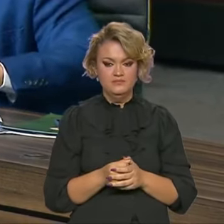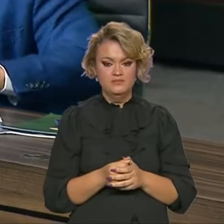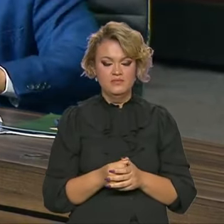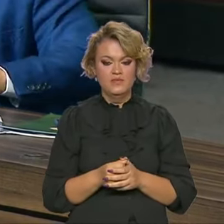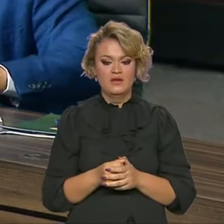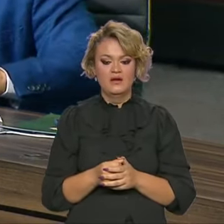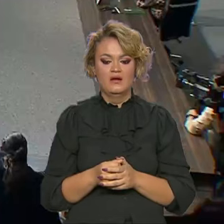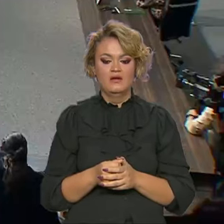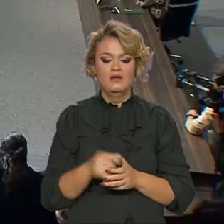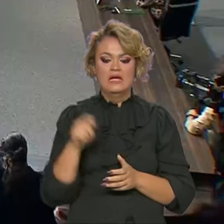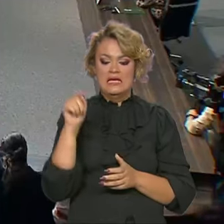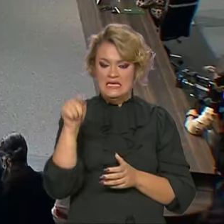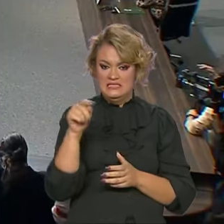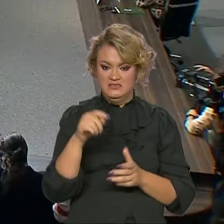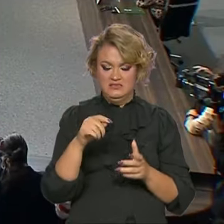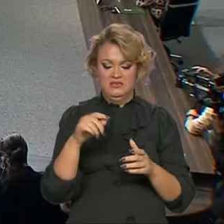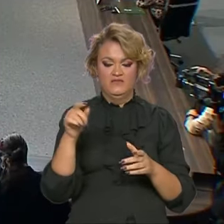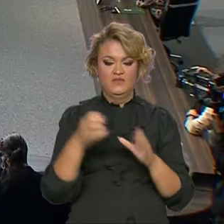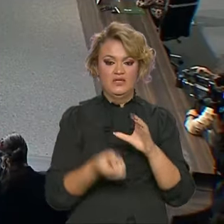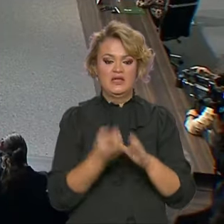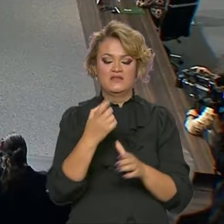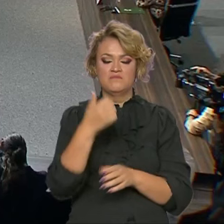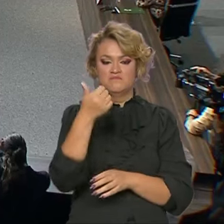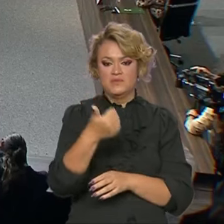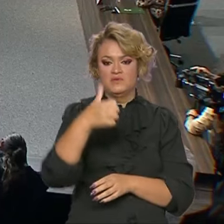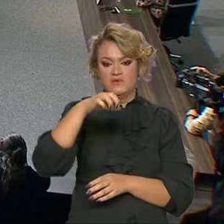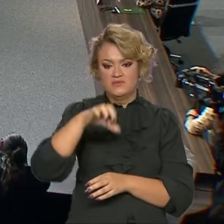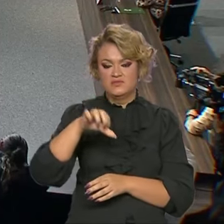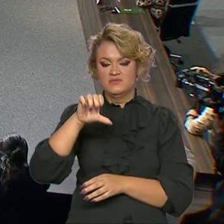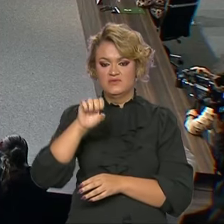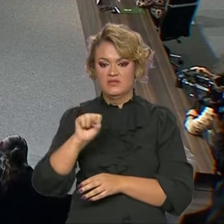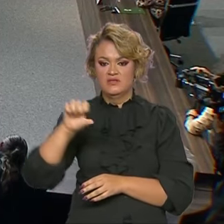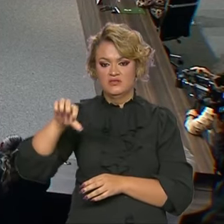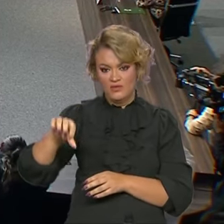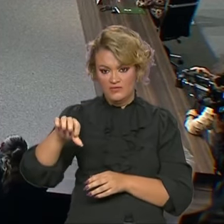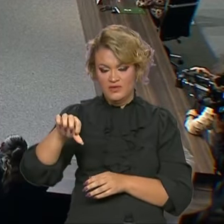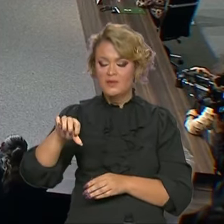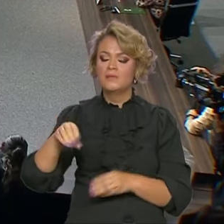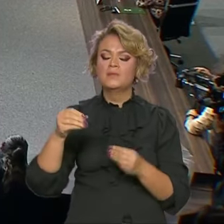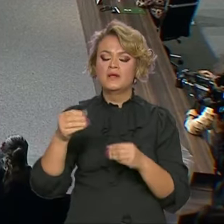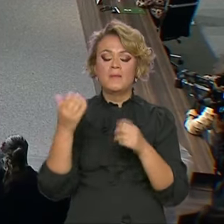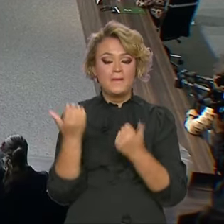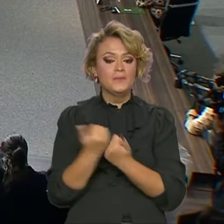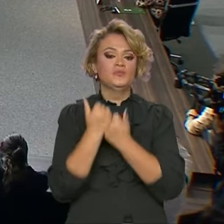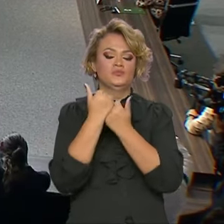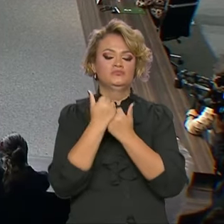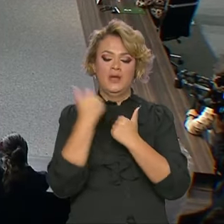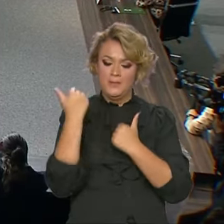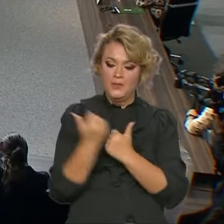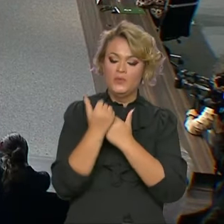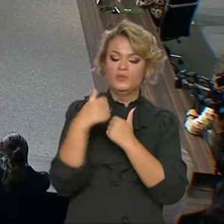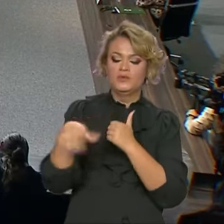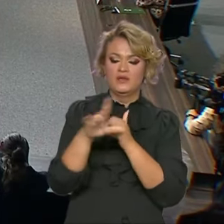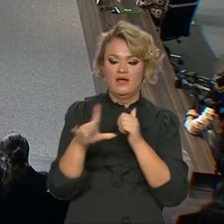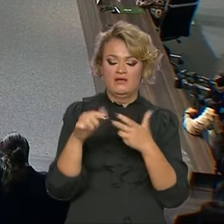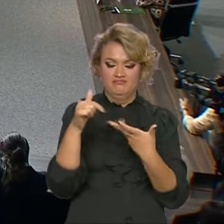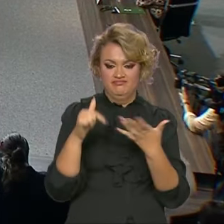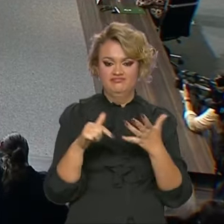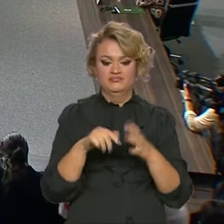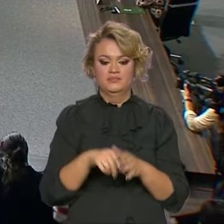O Parlamais foi criado em 1989 para dar suporte legislativo ao